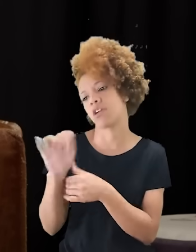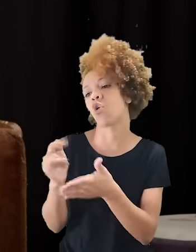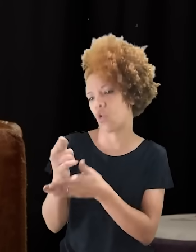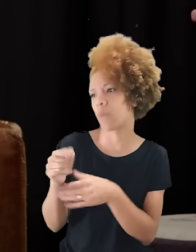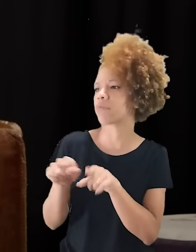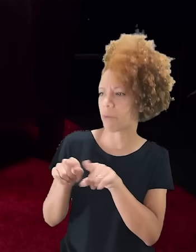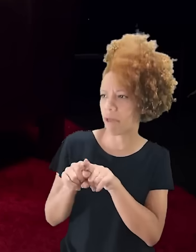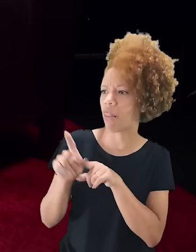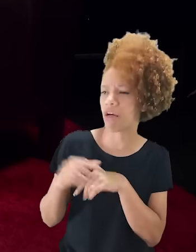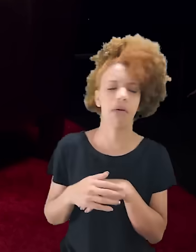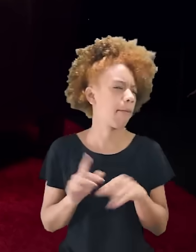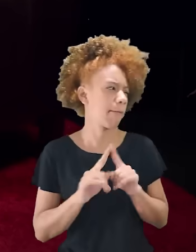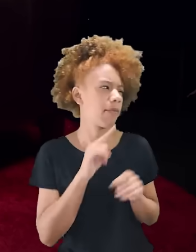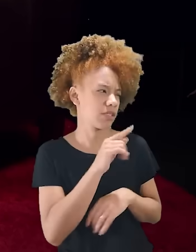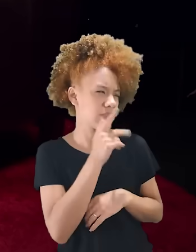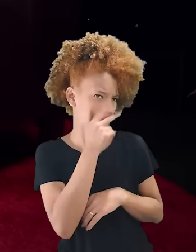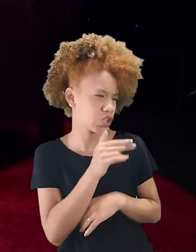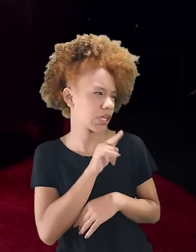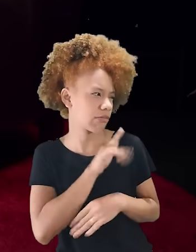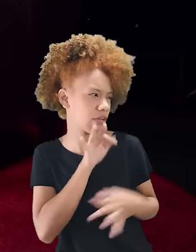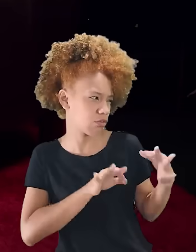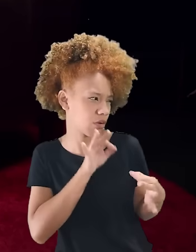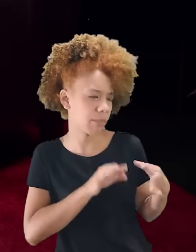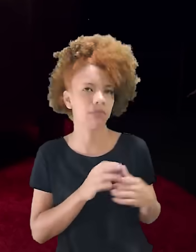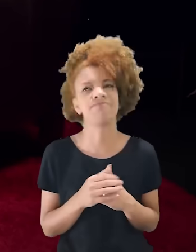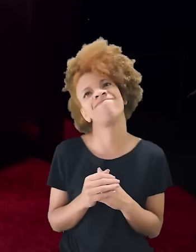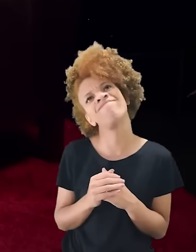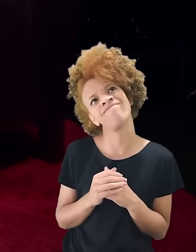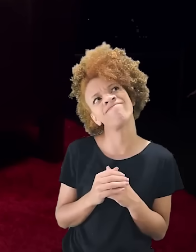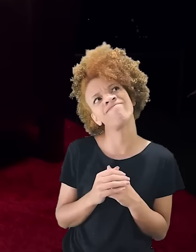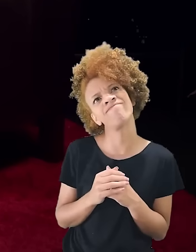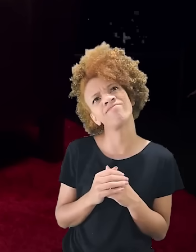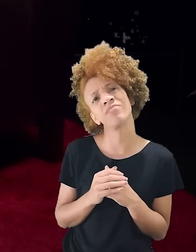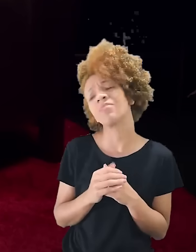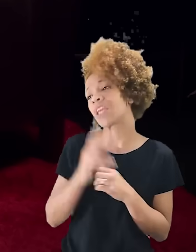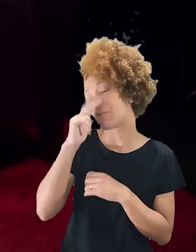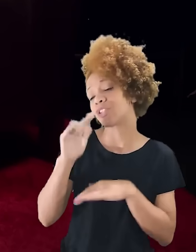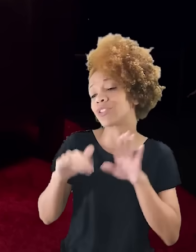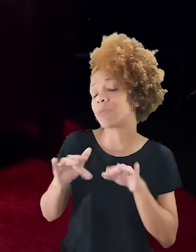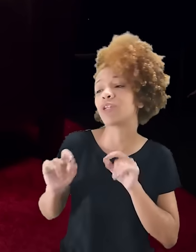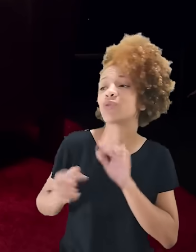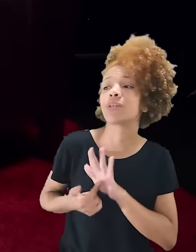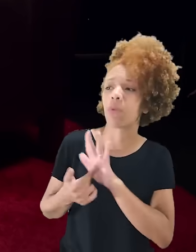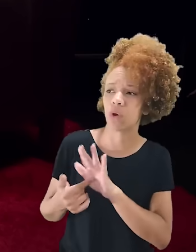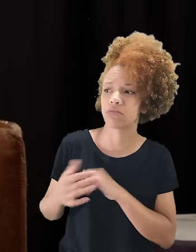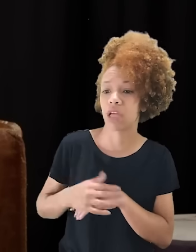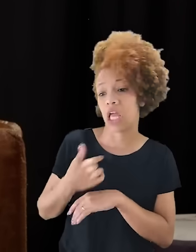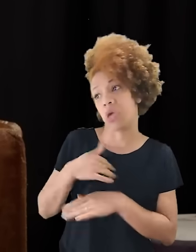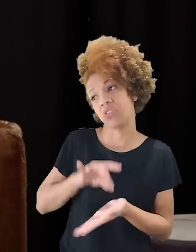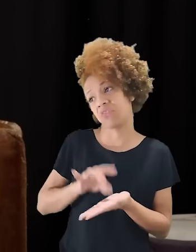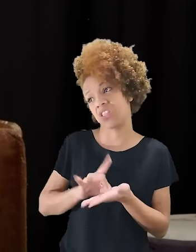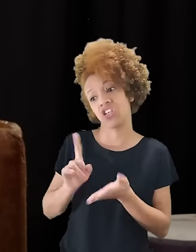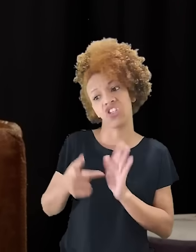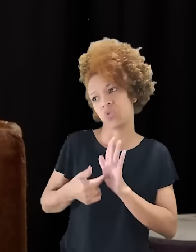ele também e e Mas você acha que essa turma tem esse julgamento eu acho que depende muito do que você mostra né Eu Na verdade